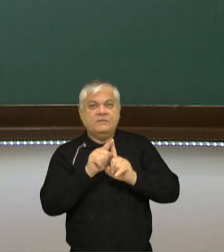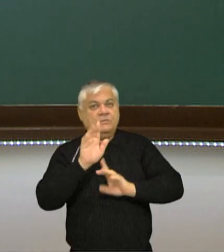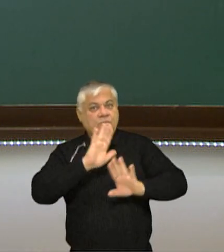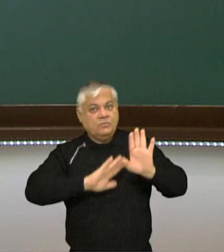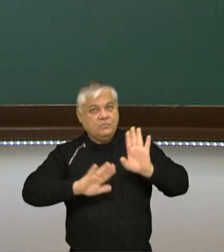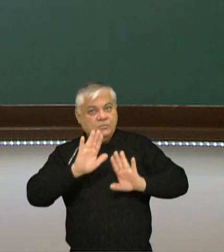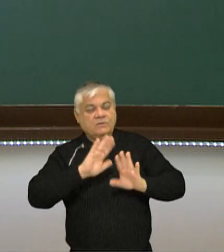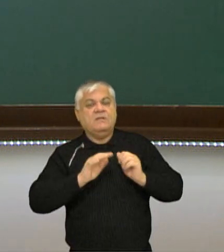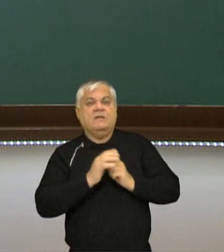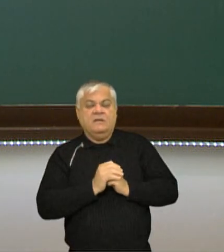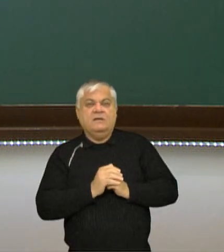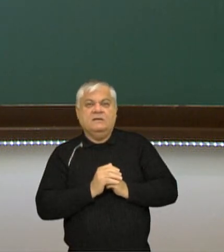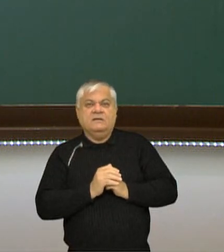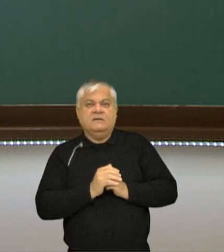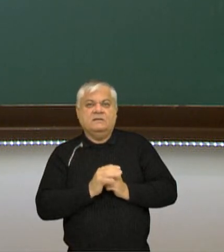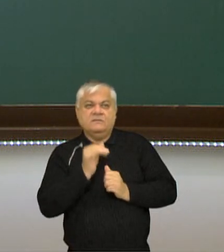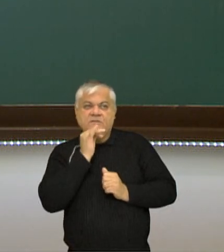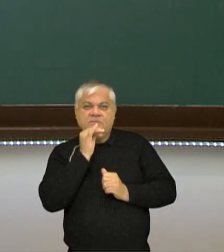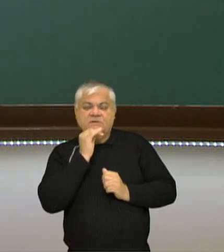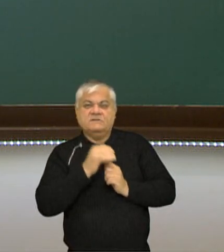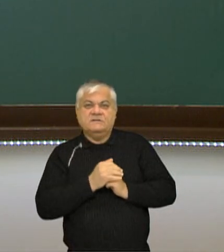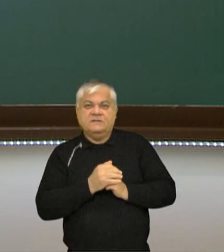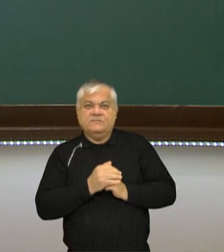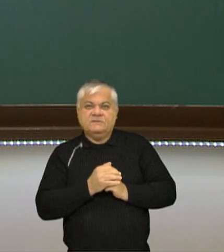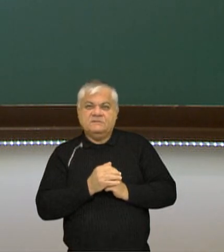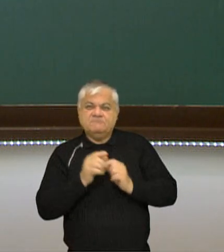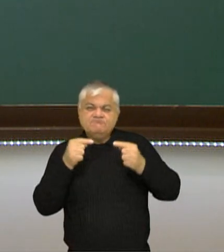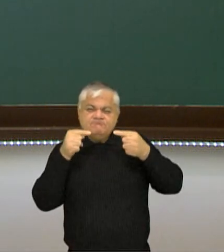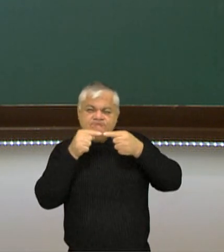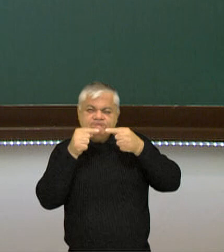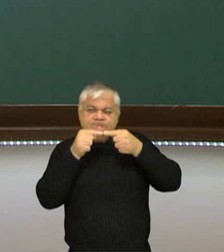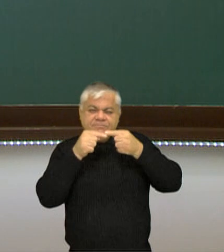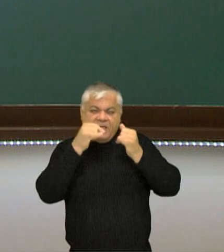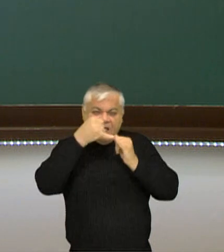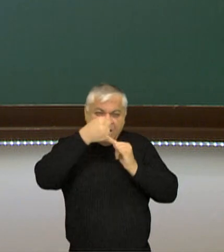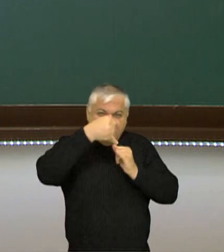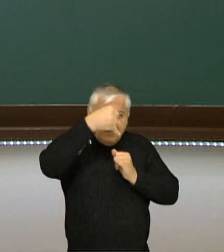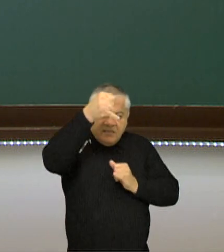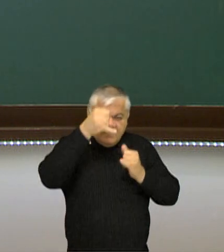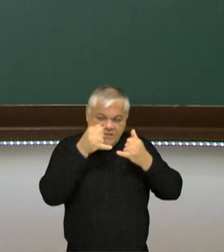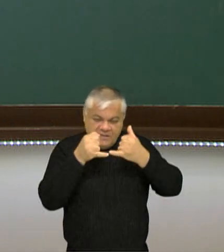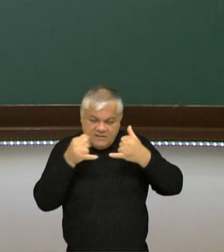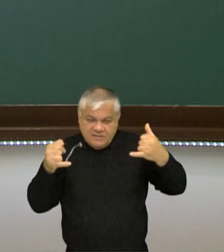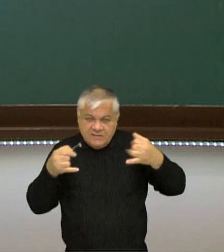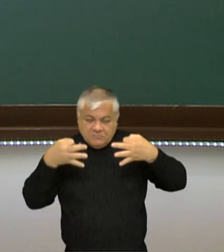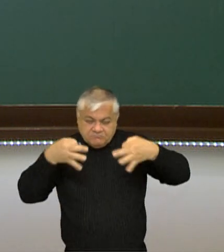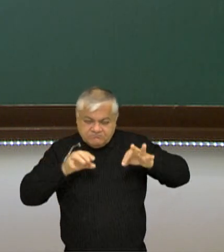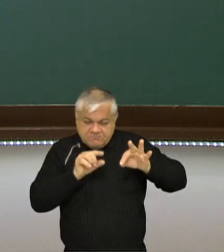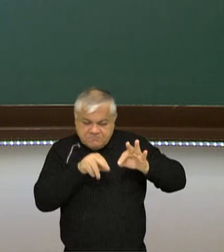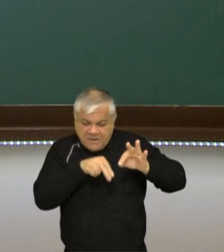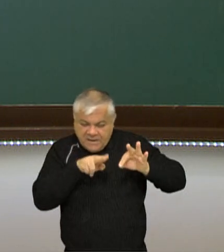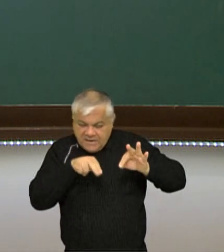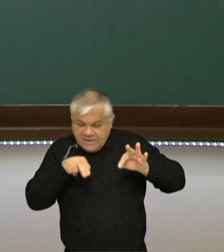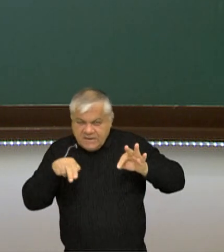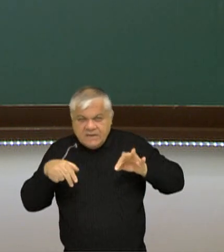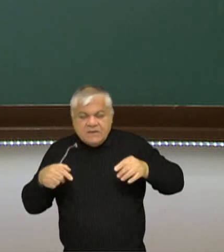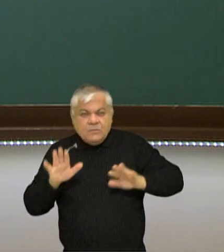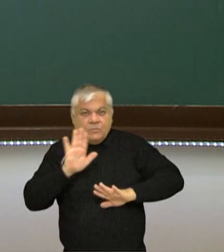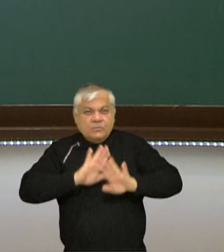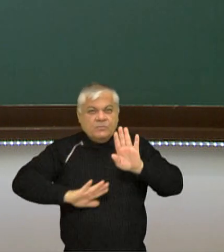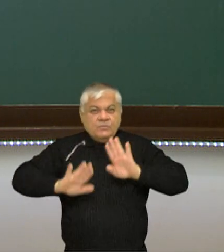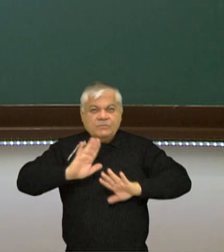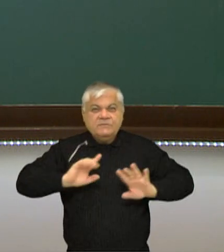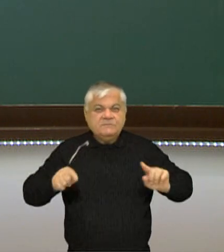muito do traço. Você consegue com facilidade, né, um certo cuidado, construir o